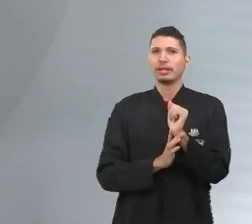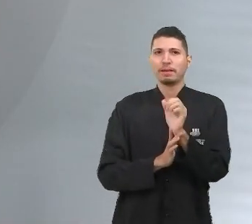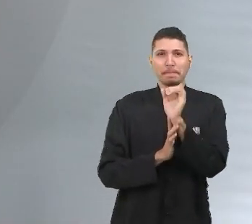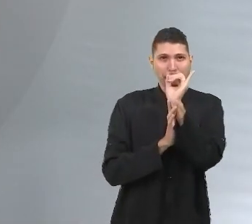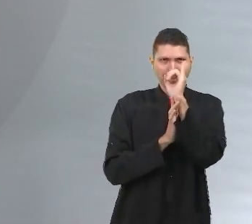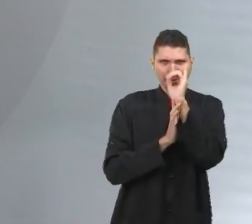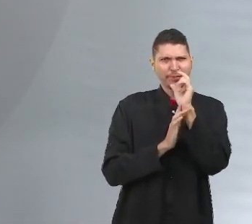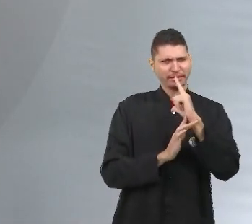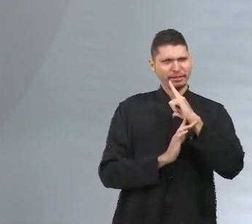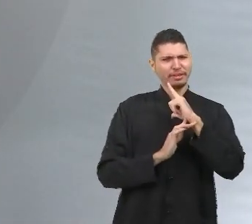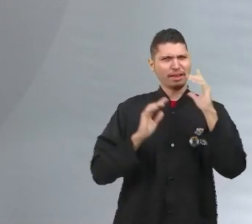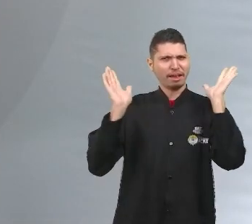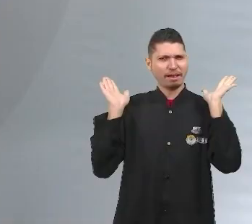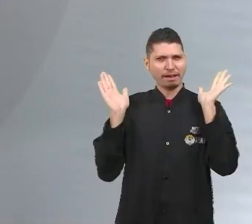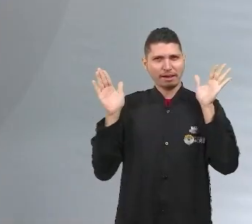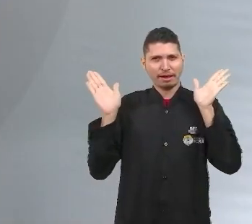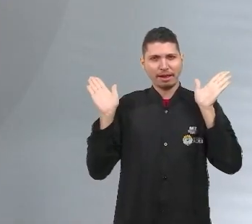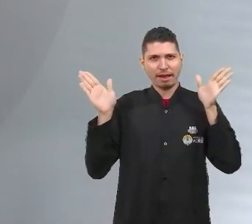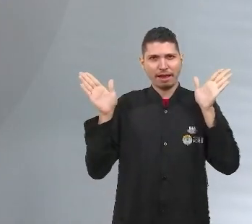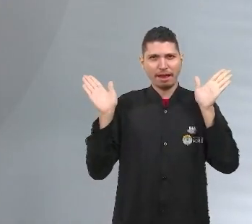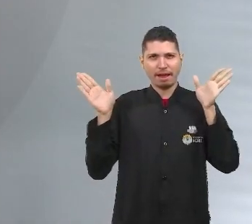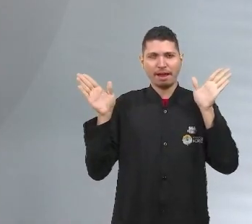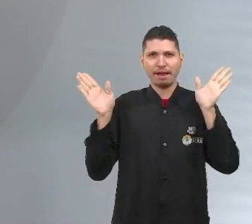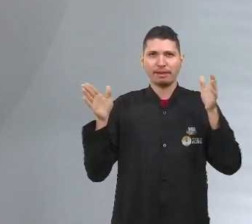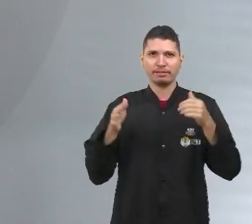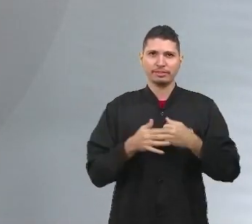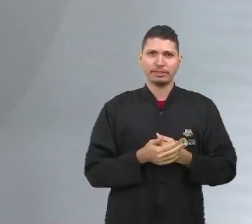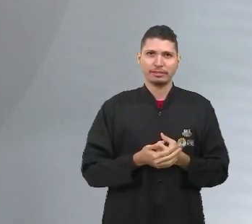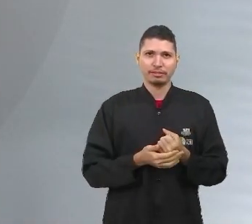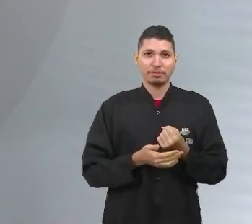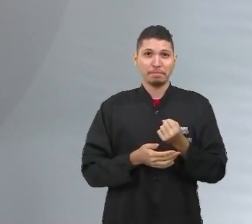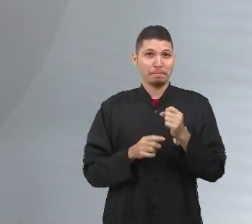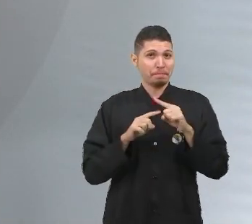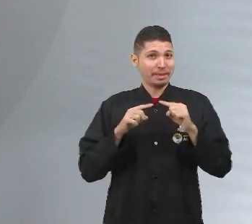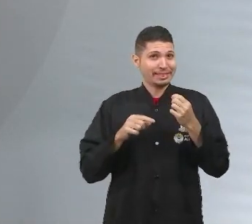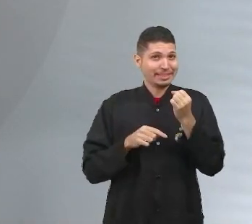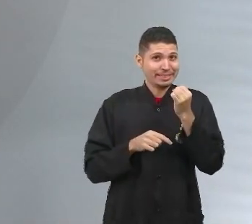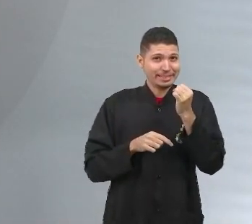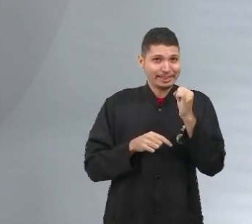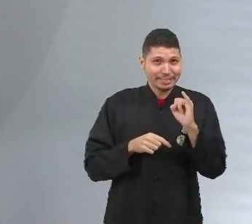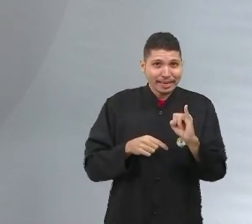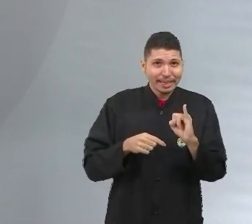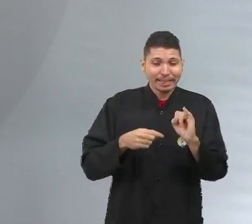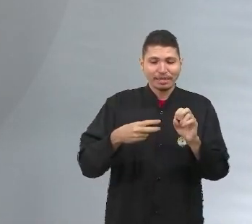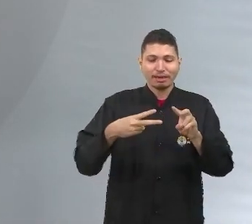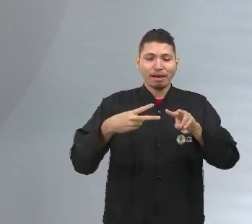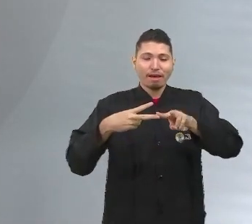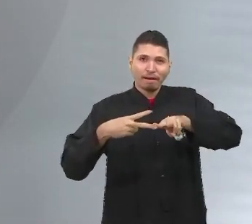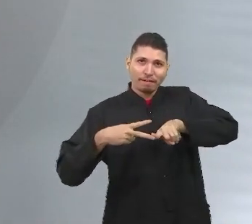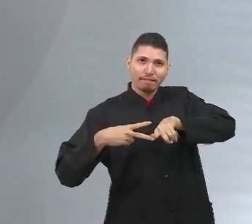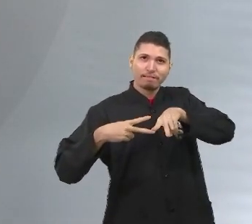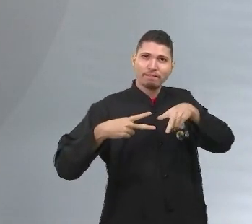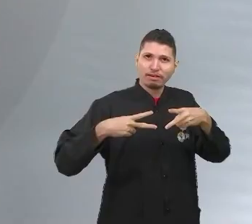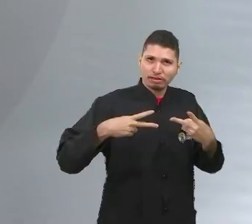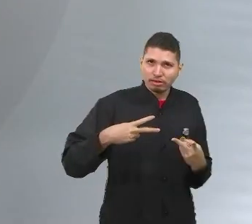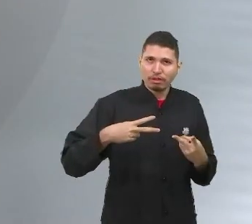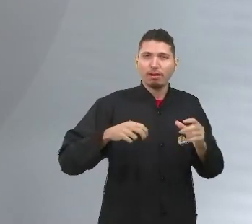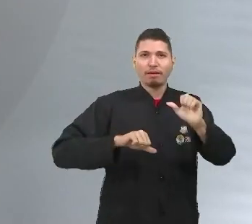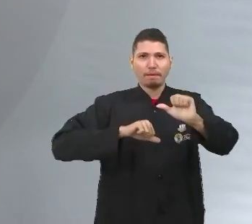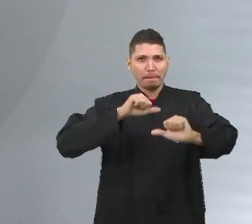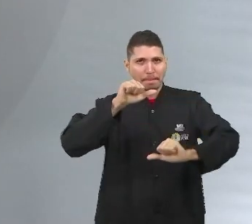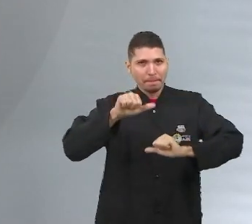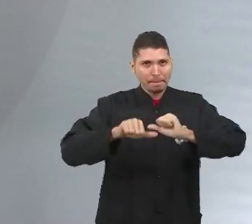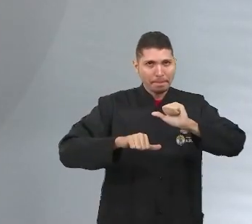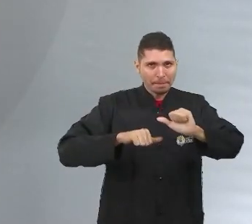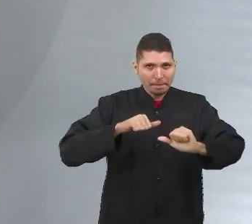né? Mas se houver uma transgenia, uma alteração ou uma inserção do